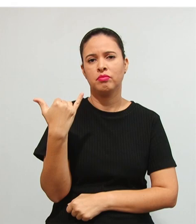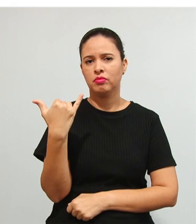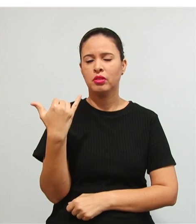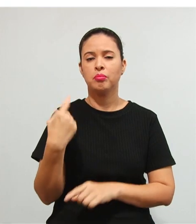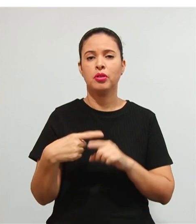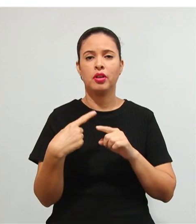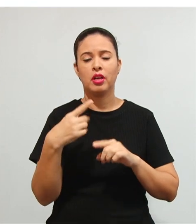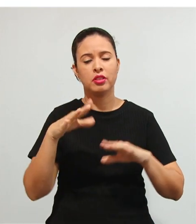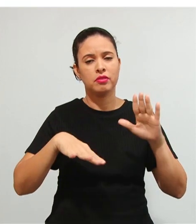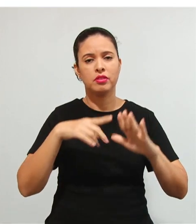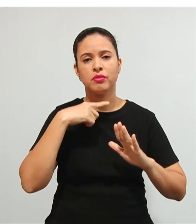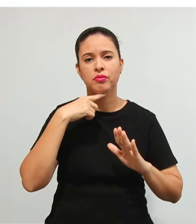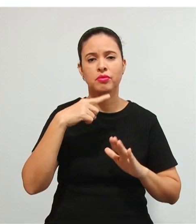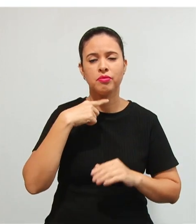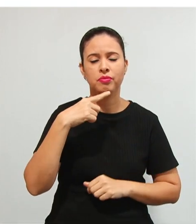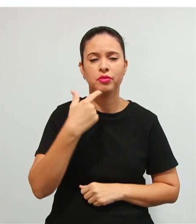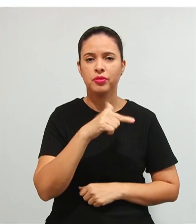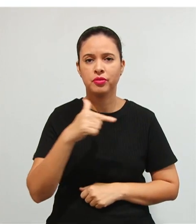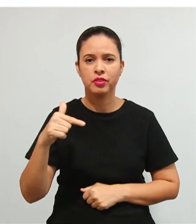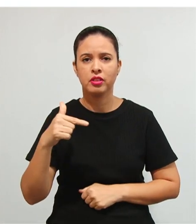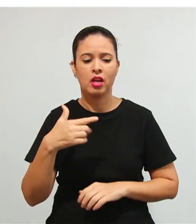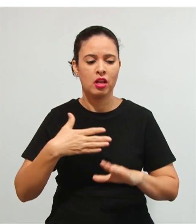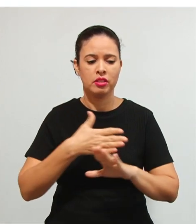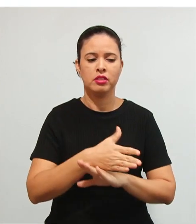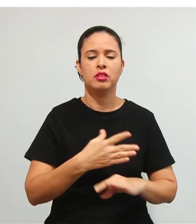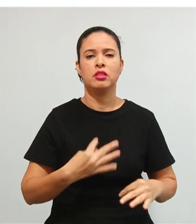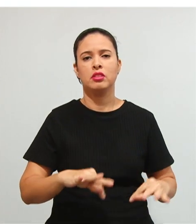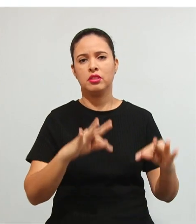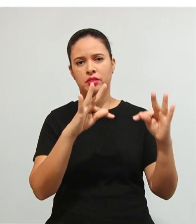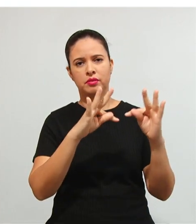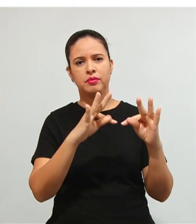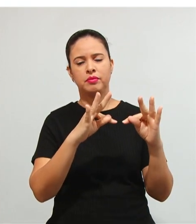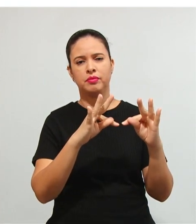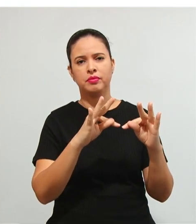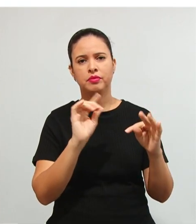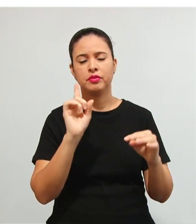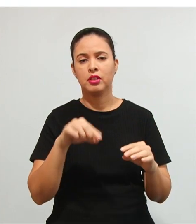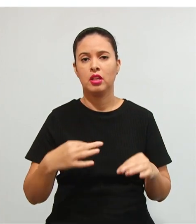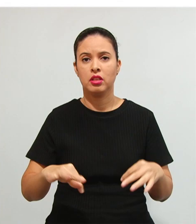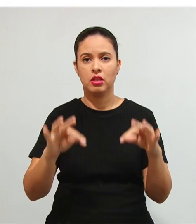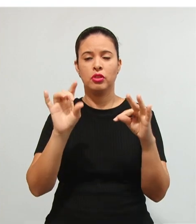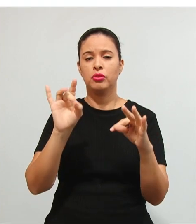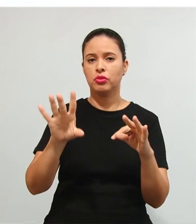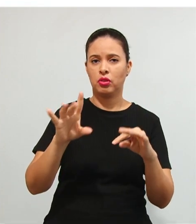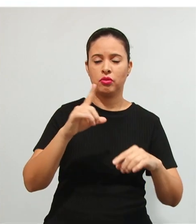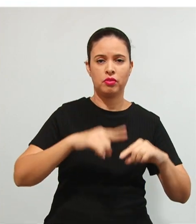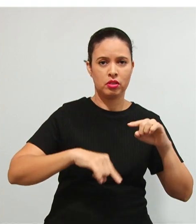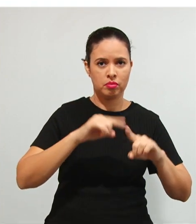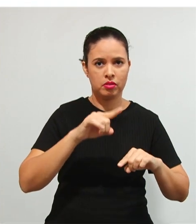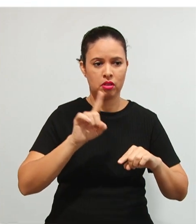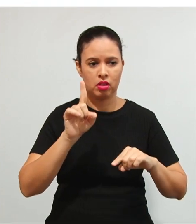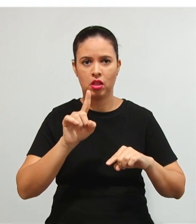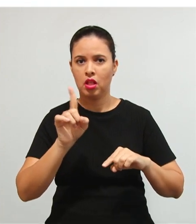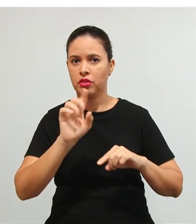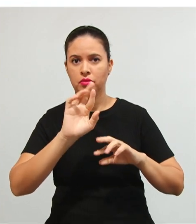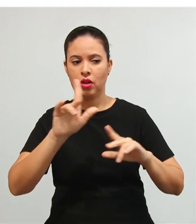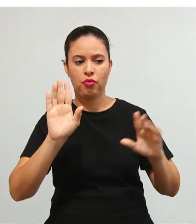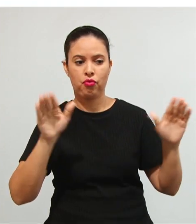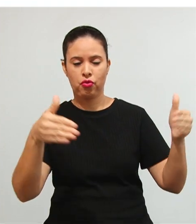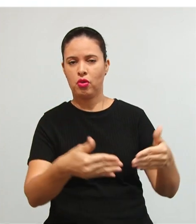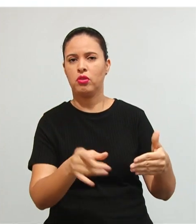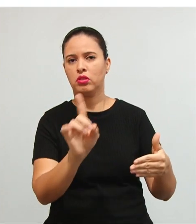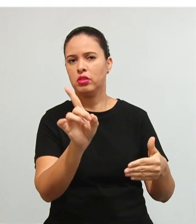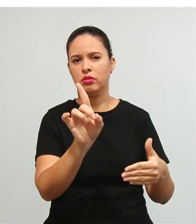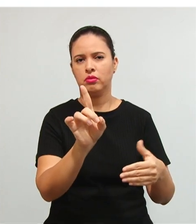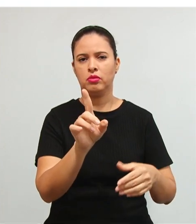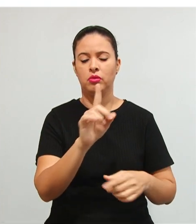tecnologia. A tecnologia é apenas uma ferramenta e não um foco. Então, o objetivo